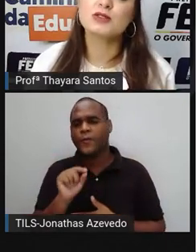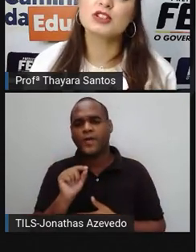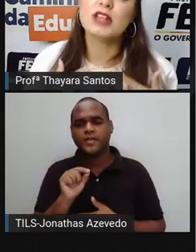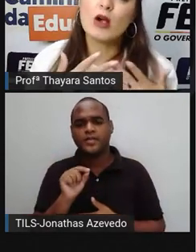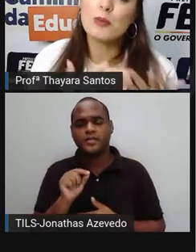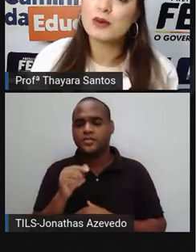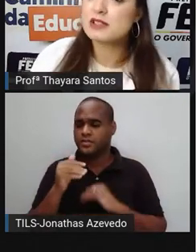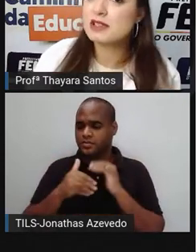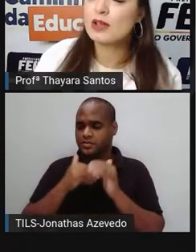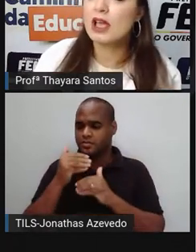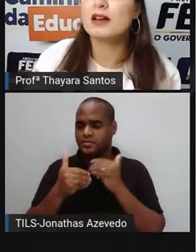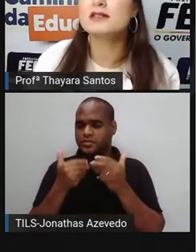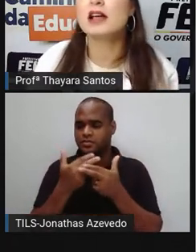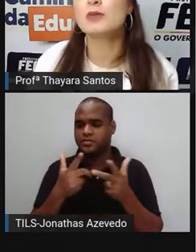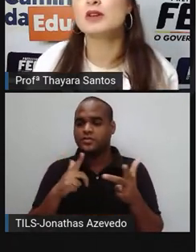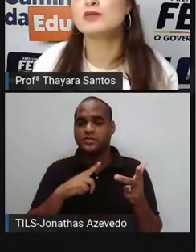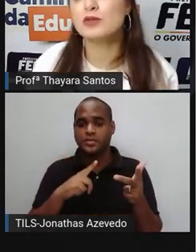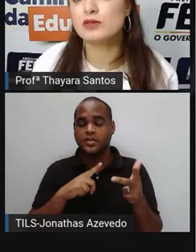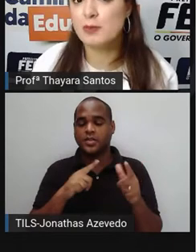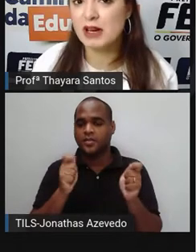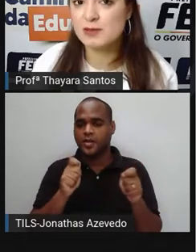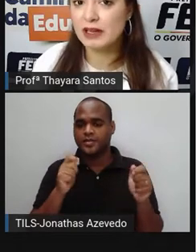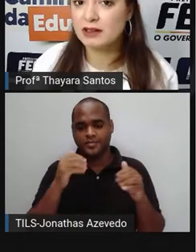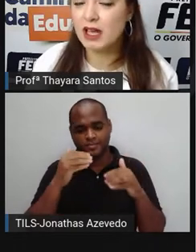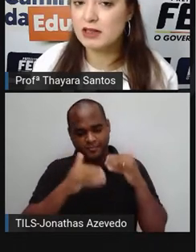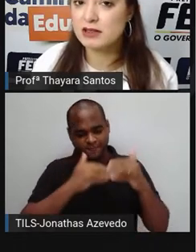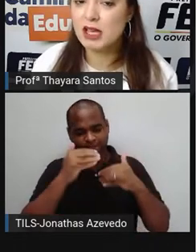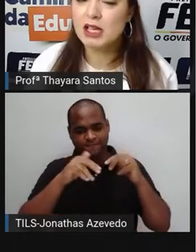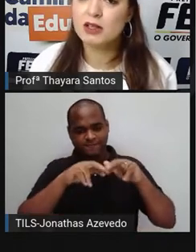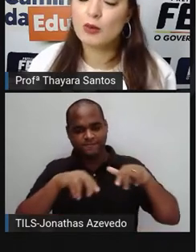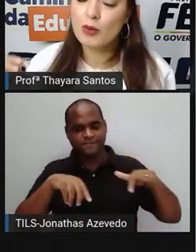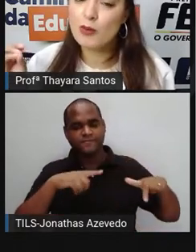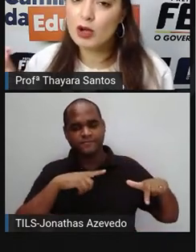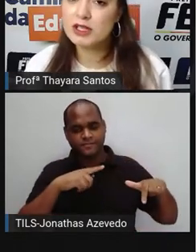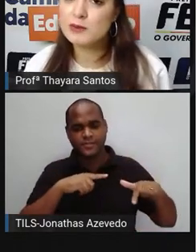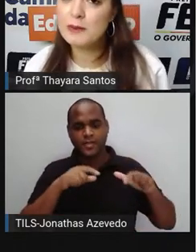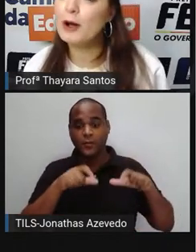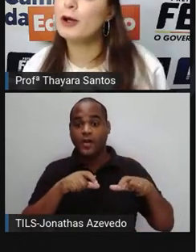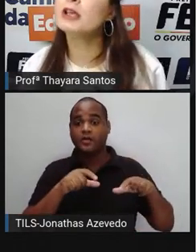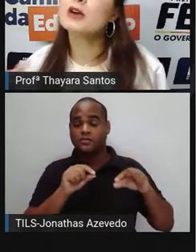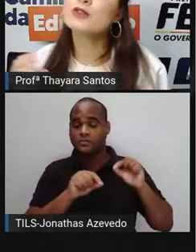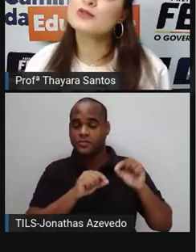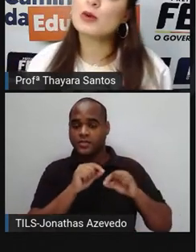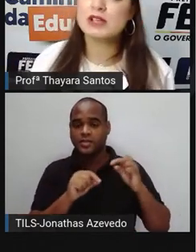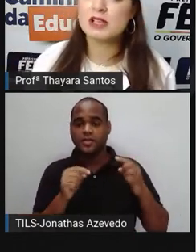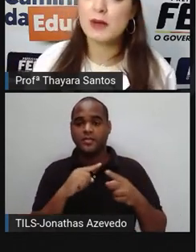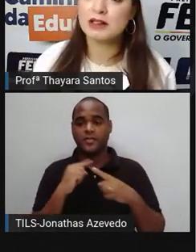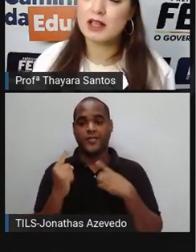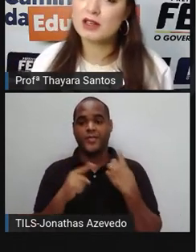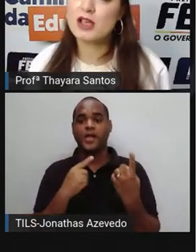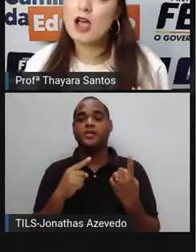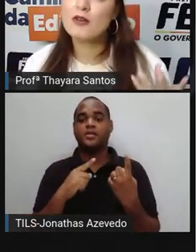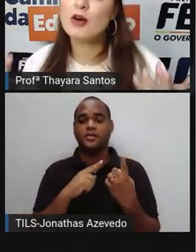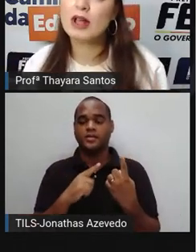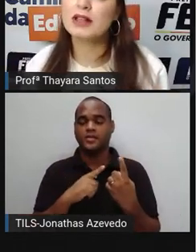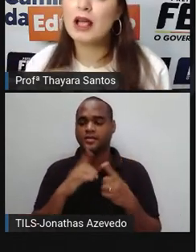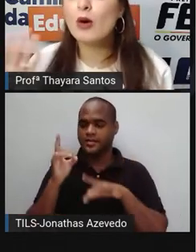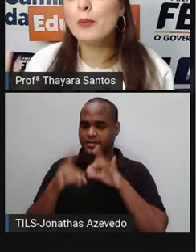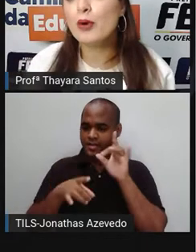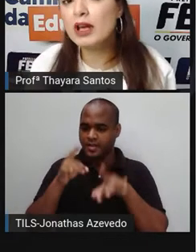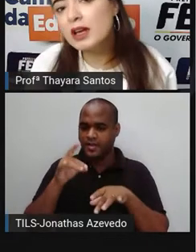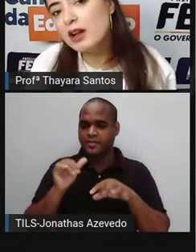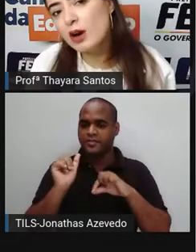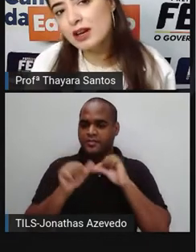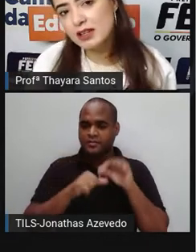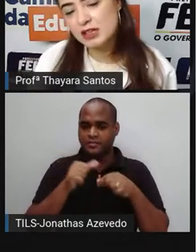do processo de decomposição que realizado pelos fungos e para as bactérias são organismo morre os fungos e as bactérias vão